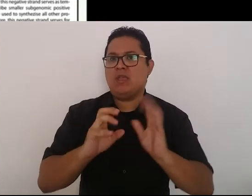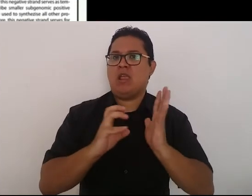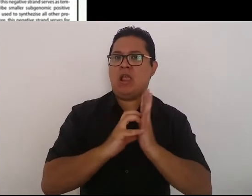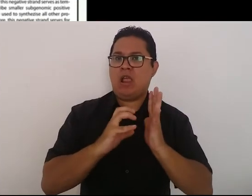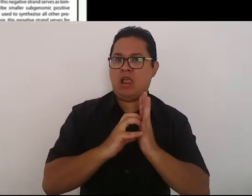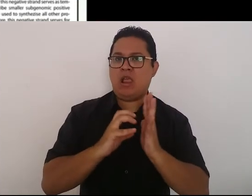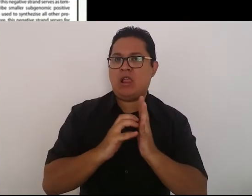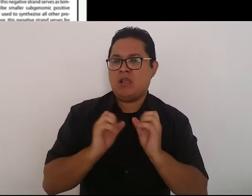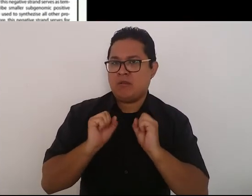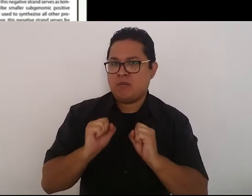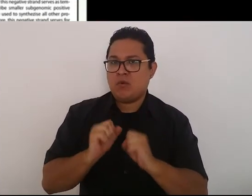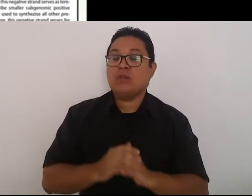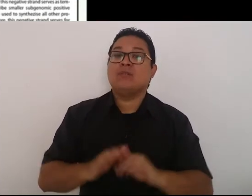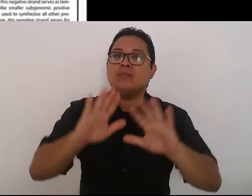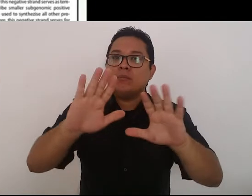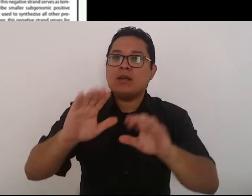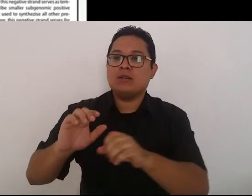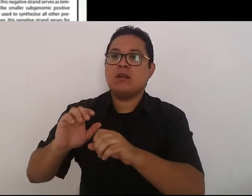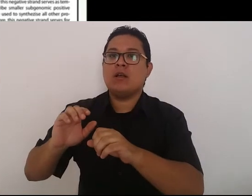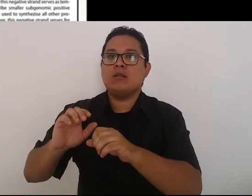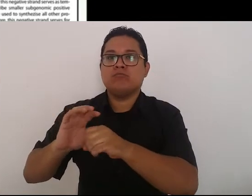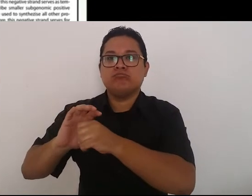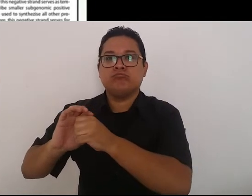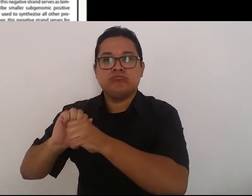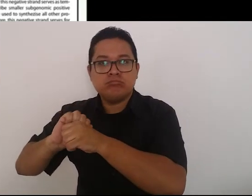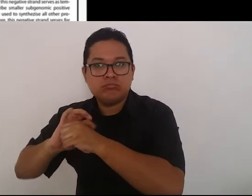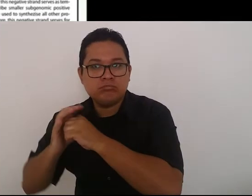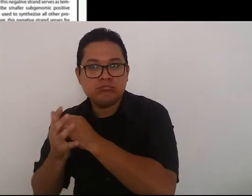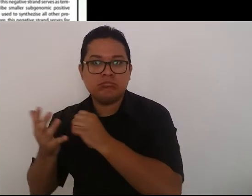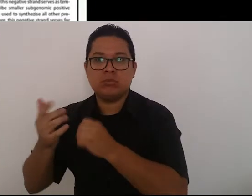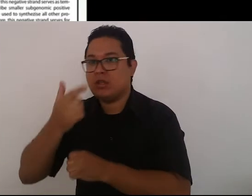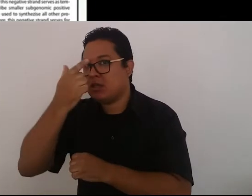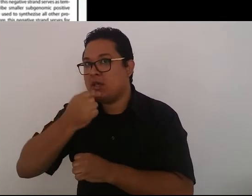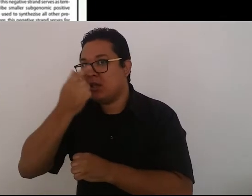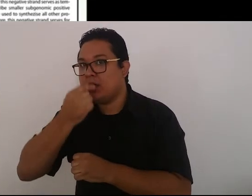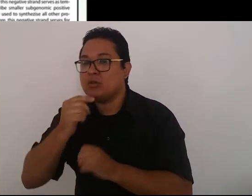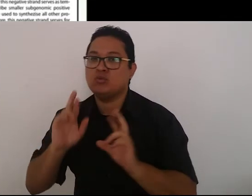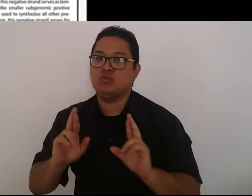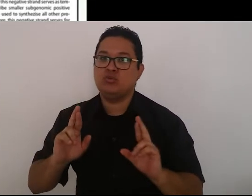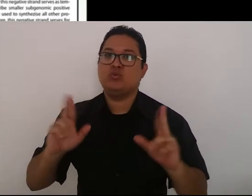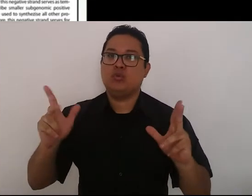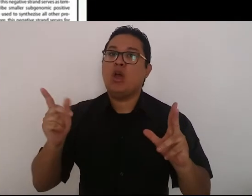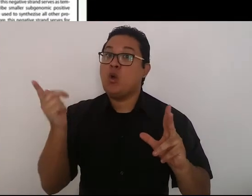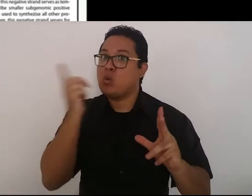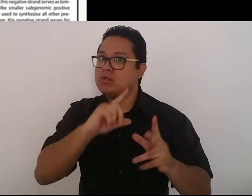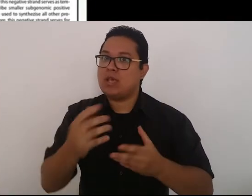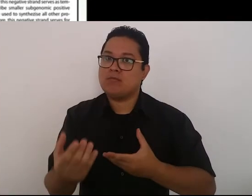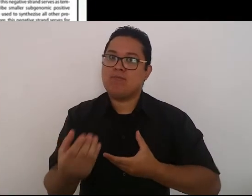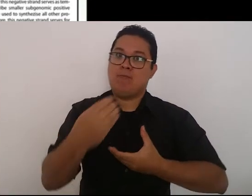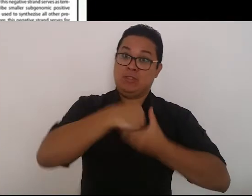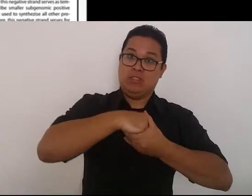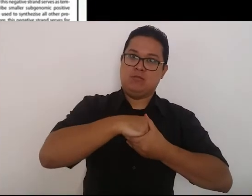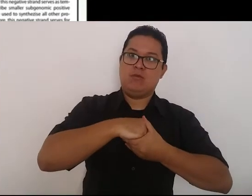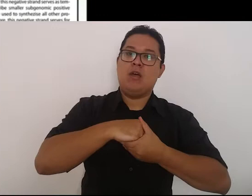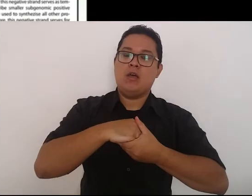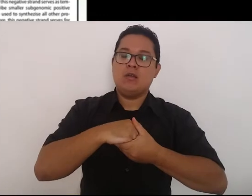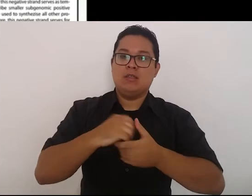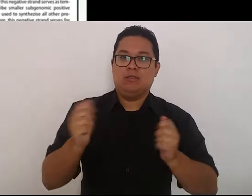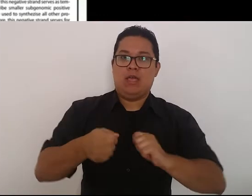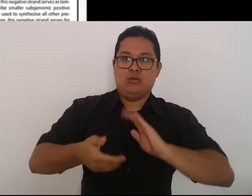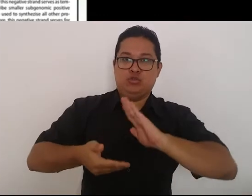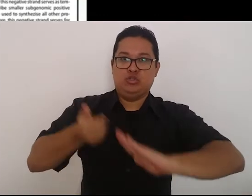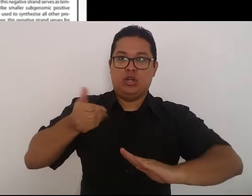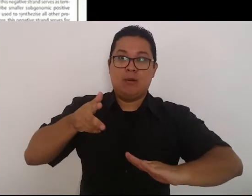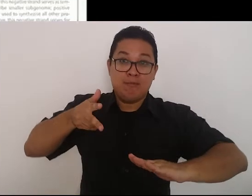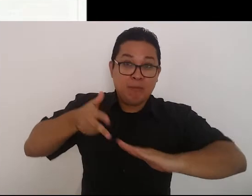gripe, né, e se livrar completamente. Tudo bem? Então, menos mal esse sentido, né? Menos